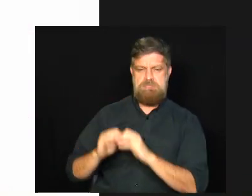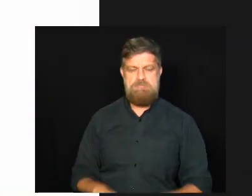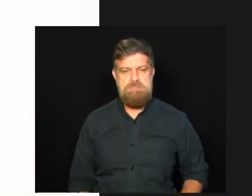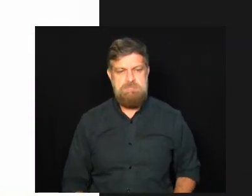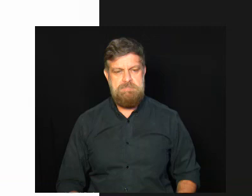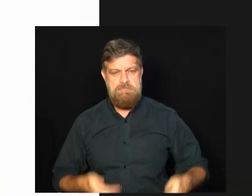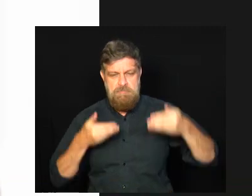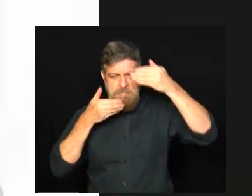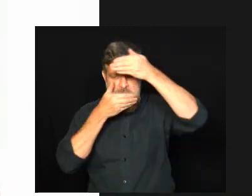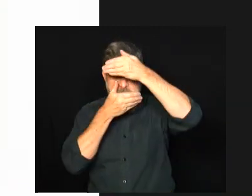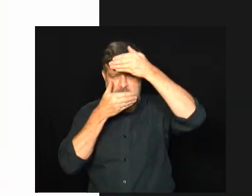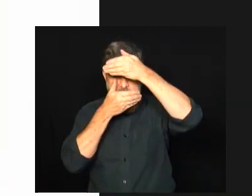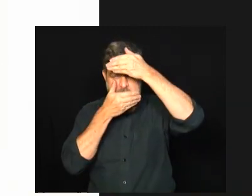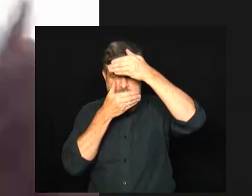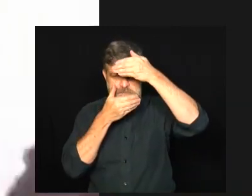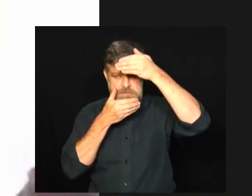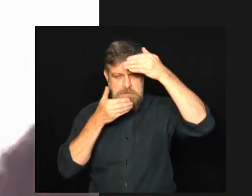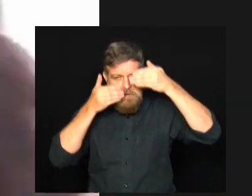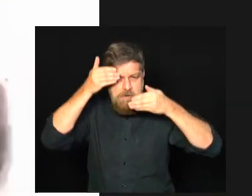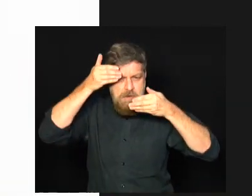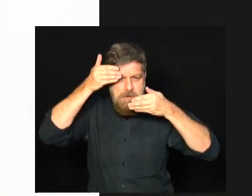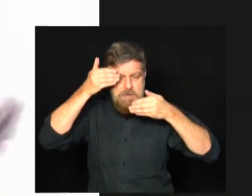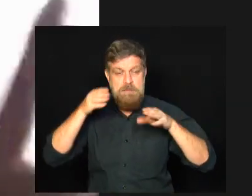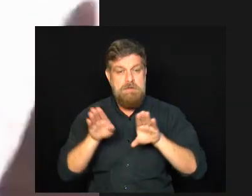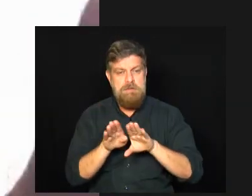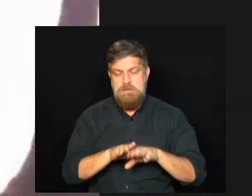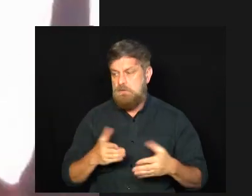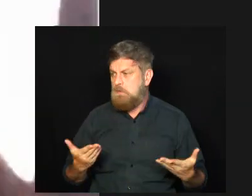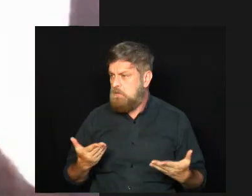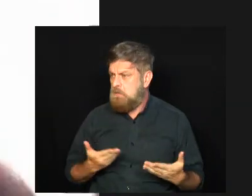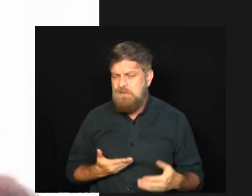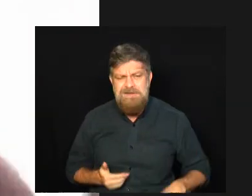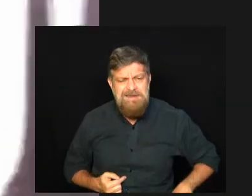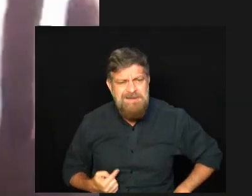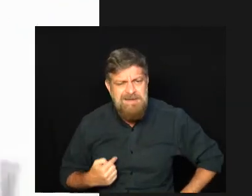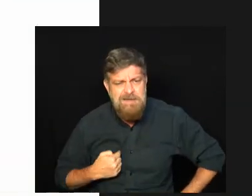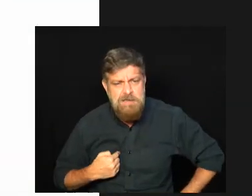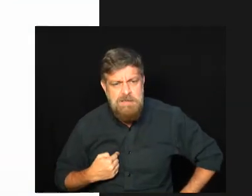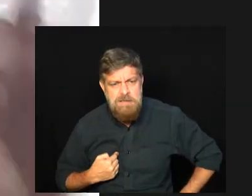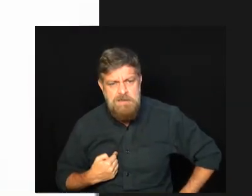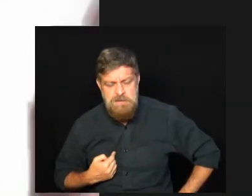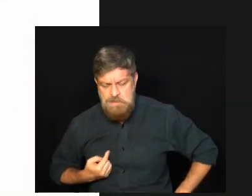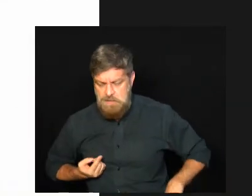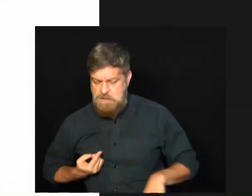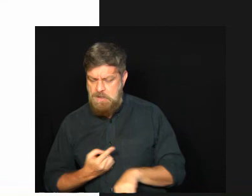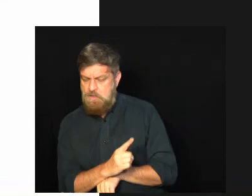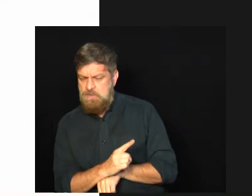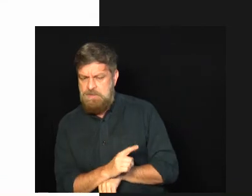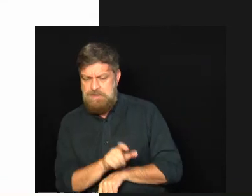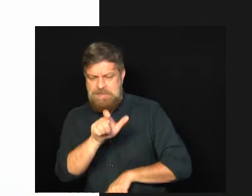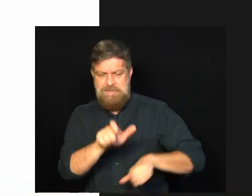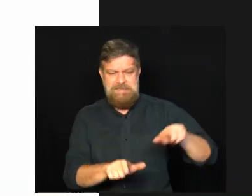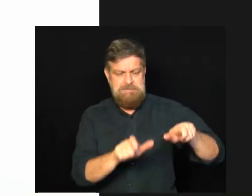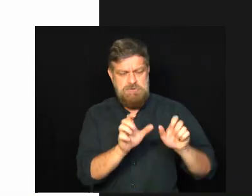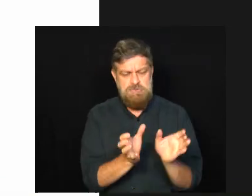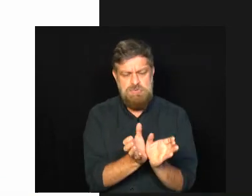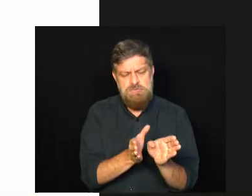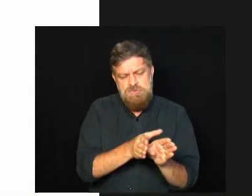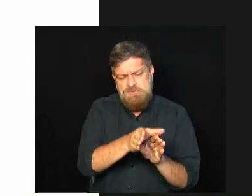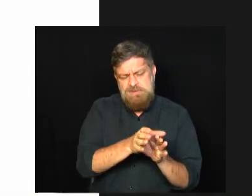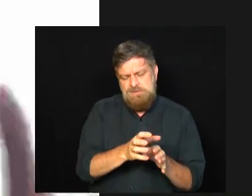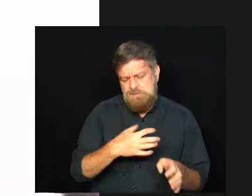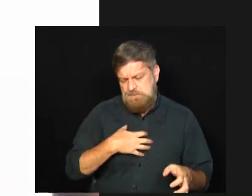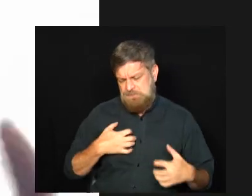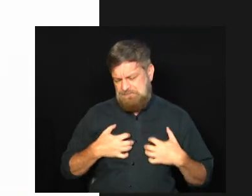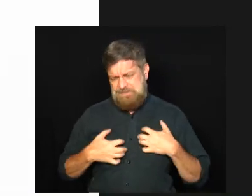Picasso. Patrimônio é isso, patrimônio é aquilo. Eu causei um mal-estar no conselho.